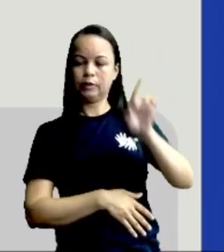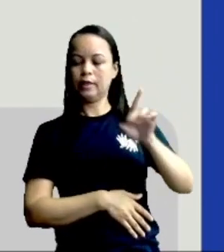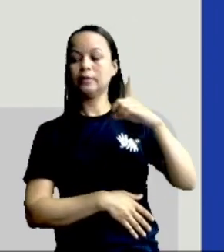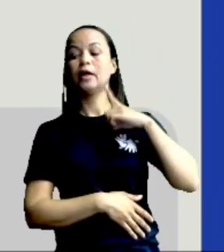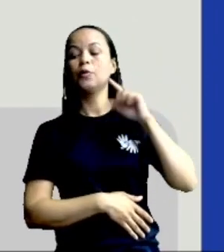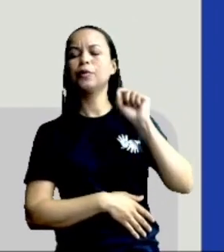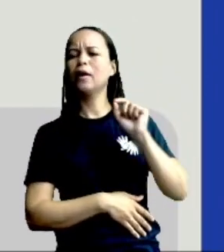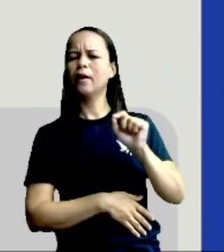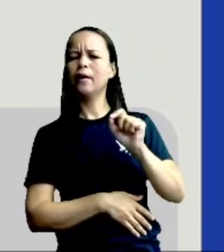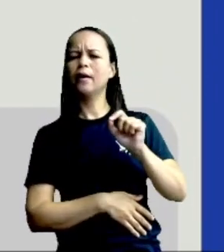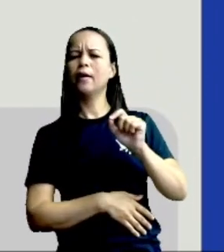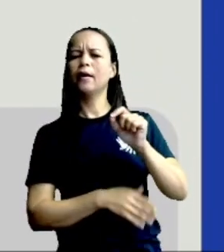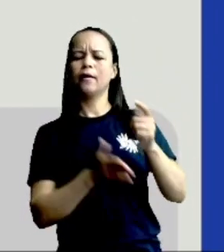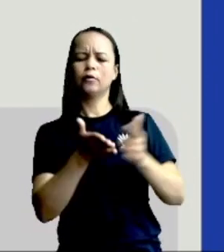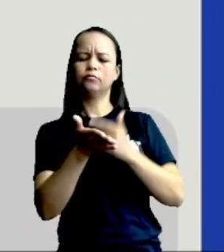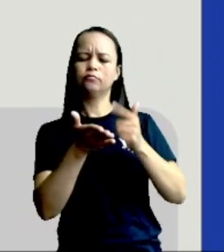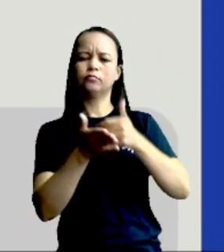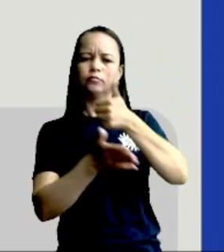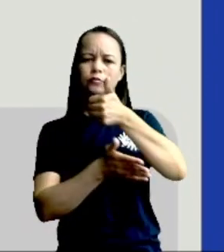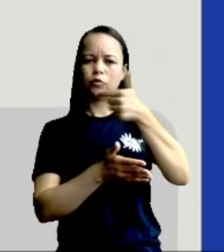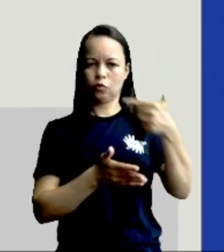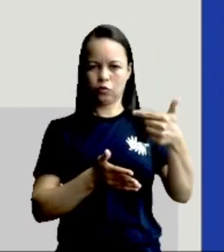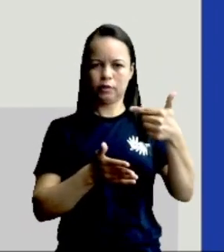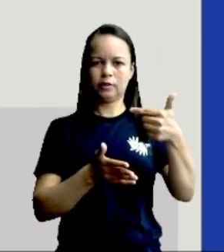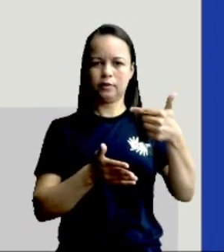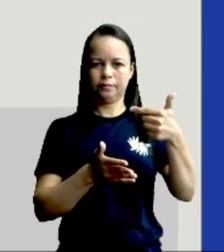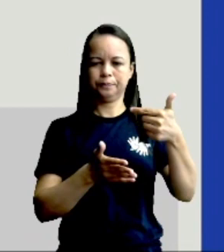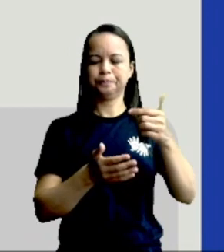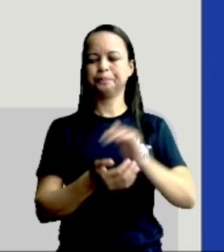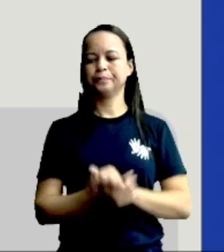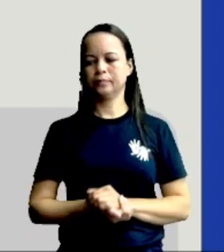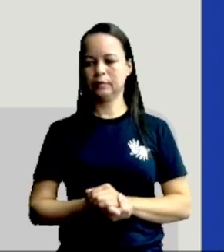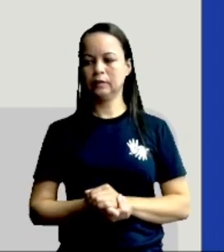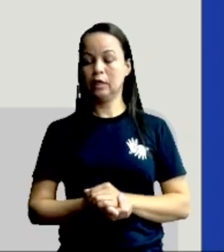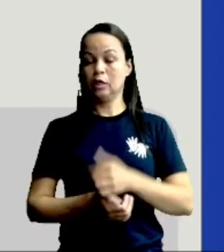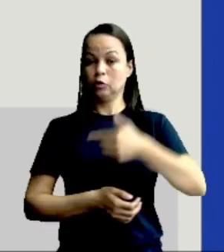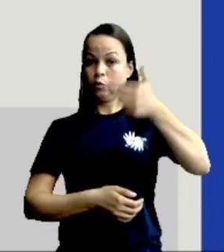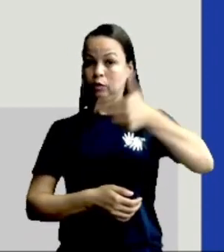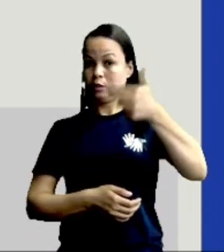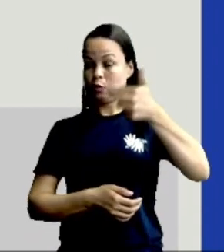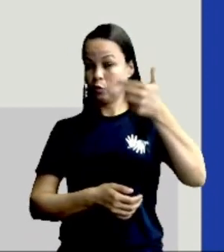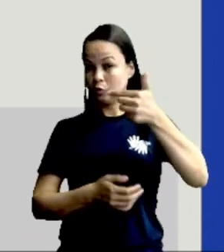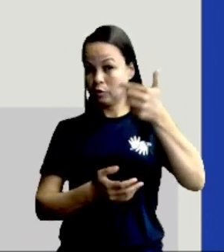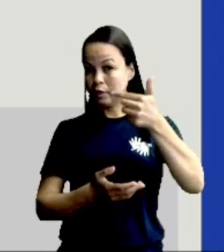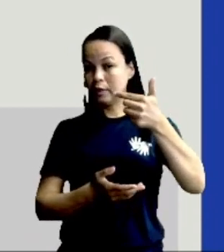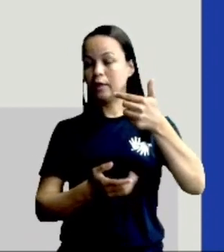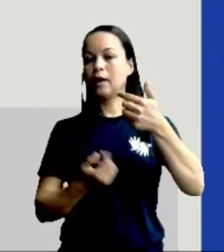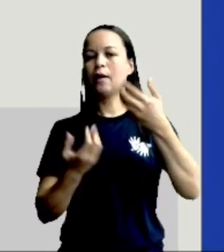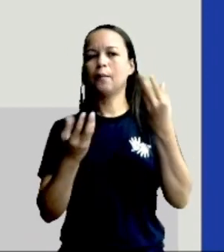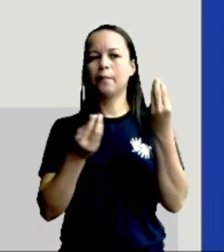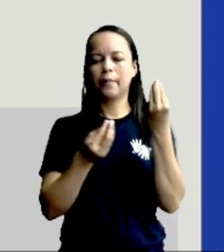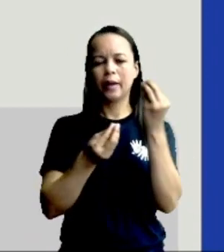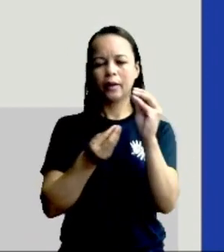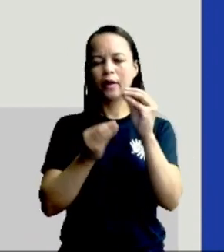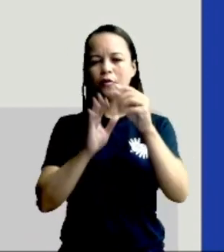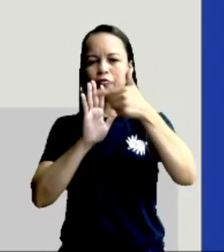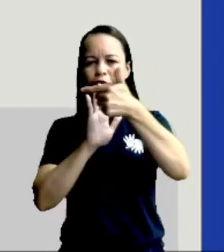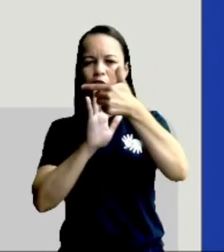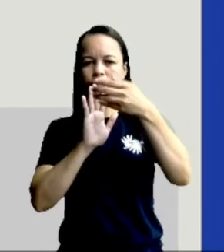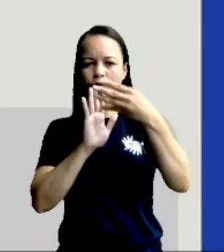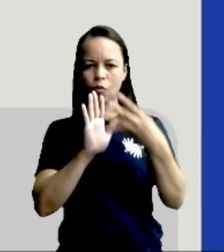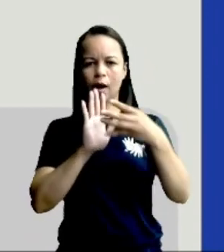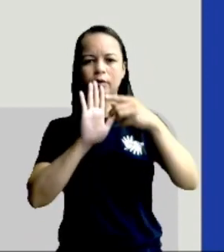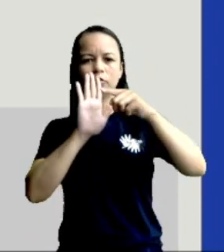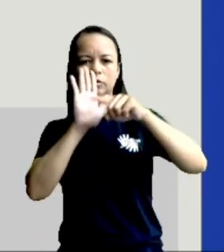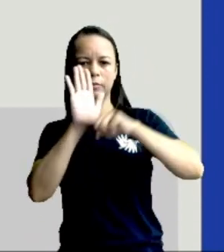quê? 12 páginas que ela leu. No segundo dia, eu já descobri a regularidade, porque eu peguei o 24, subtraí com 12